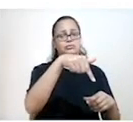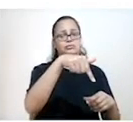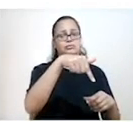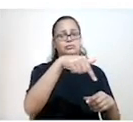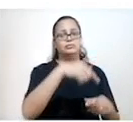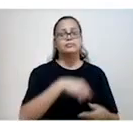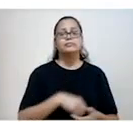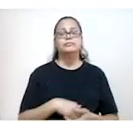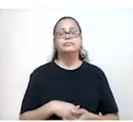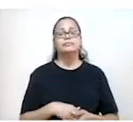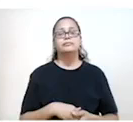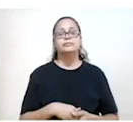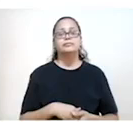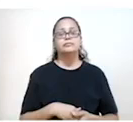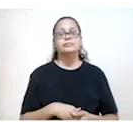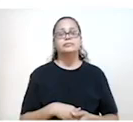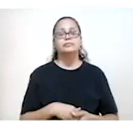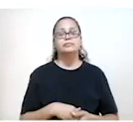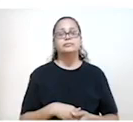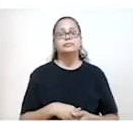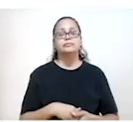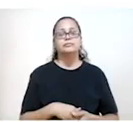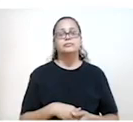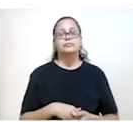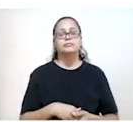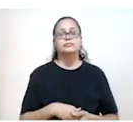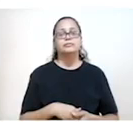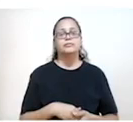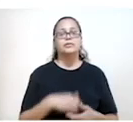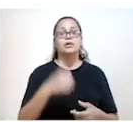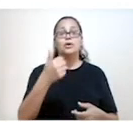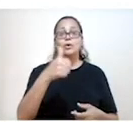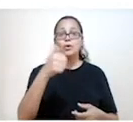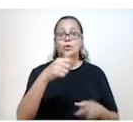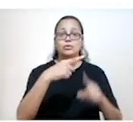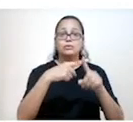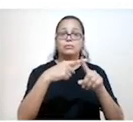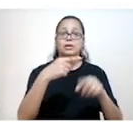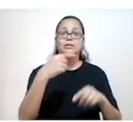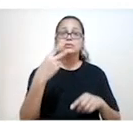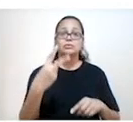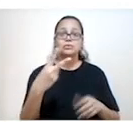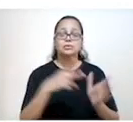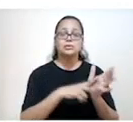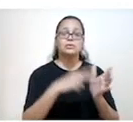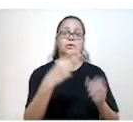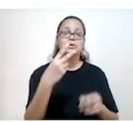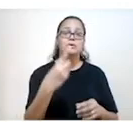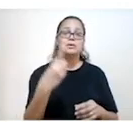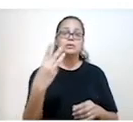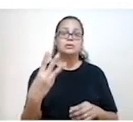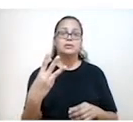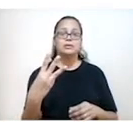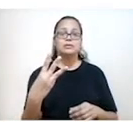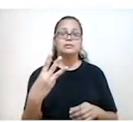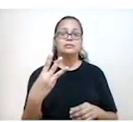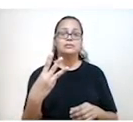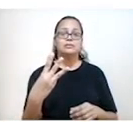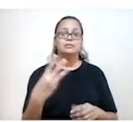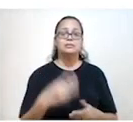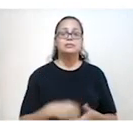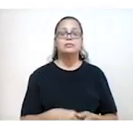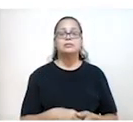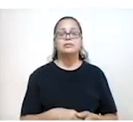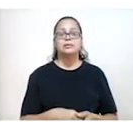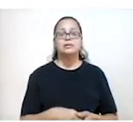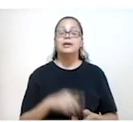folha 7. Aí o próximo seria 11 mais 2, 13. Aí coloca 8. E assim vai. Tem aluno que